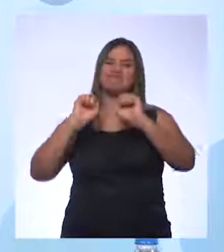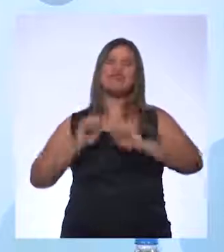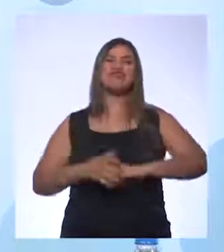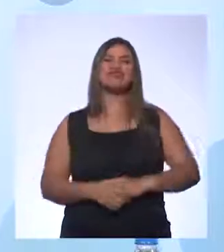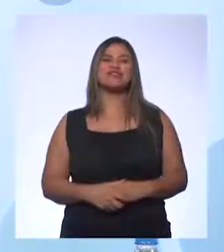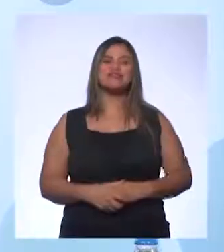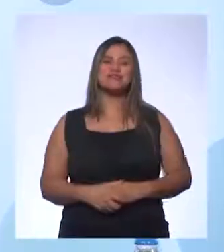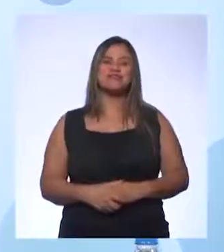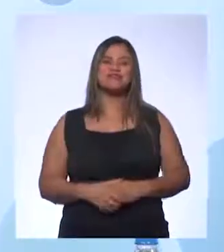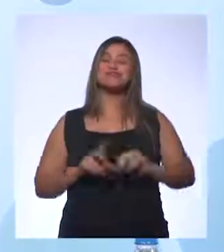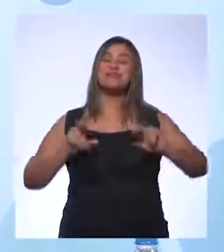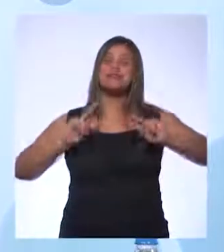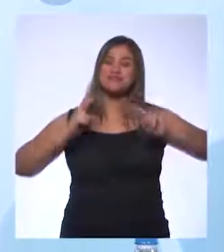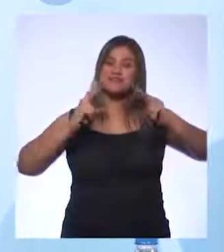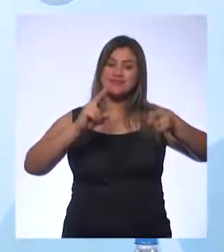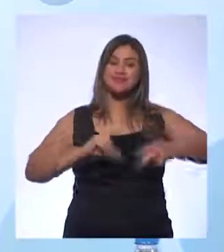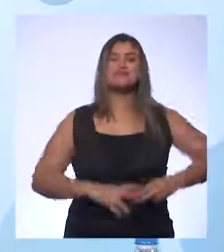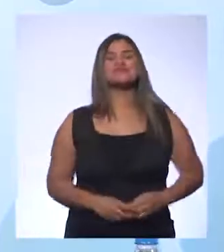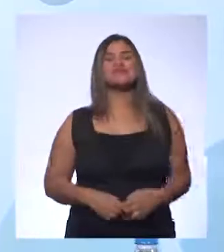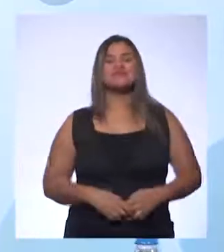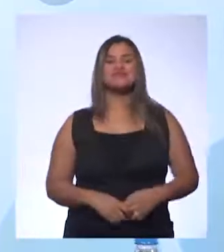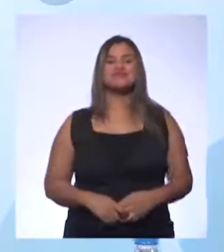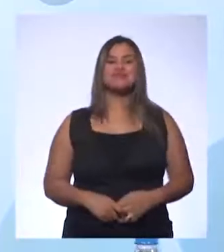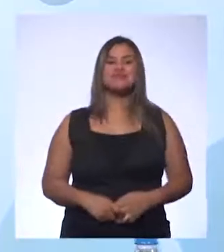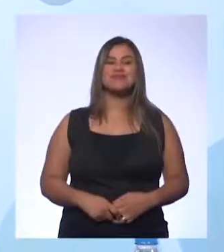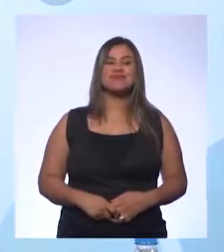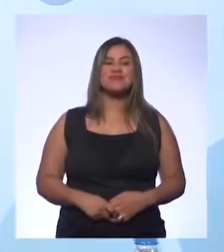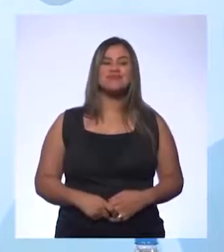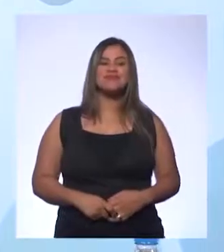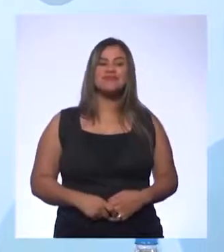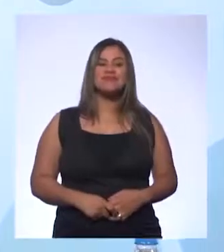gente. Vamos lá, seguindo nossa aula.